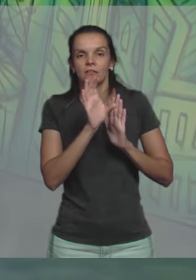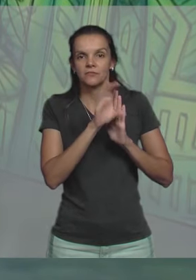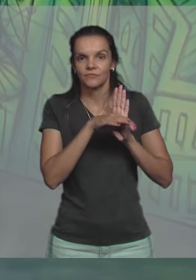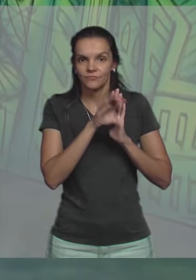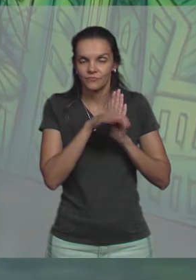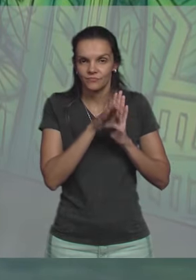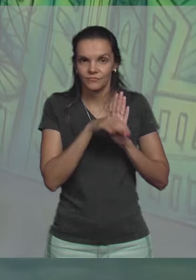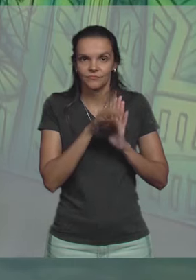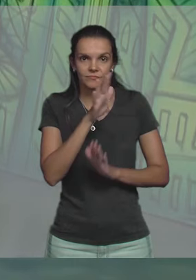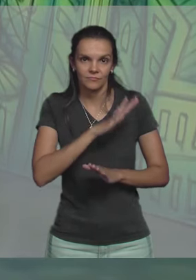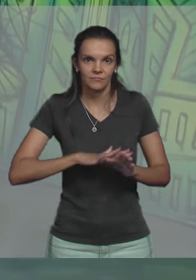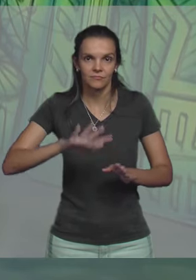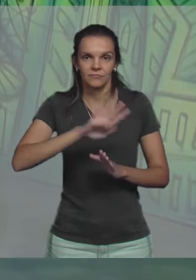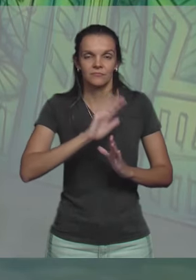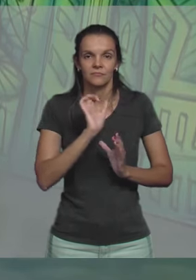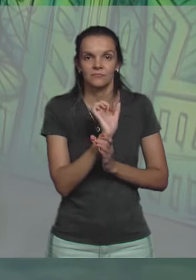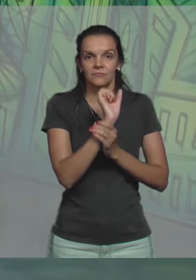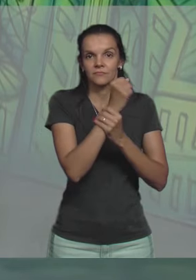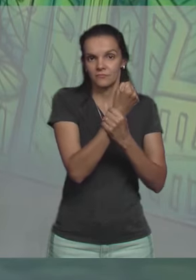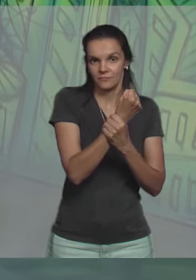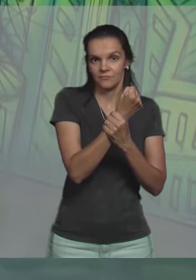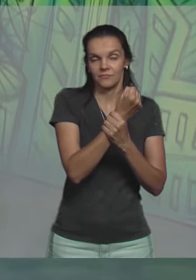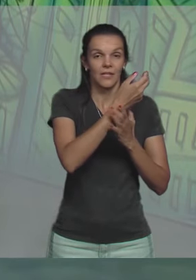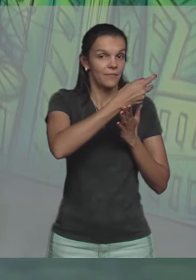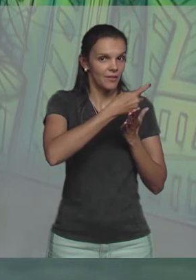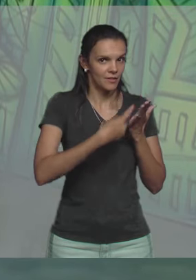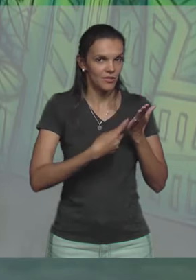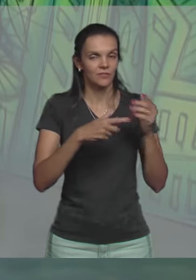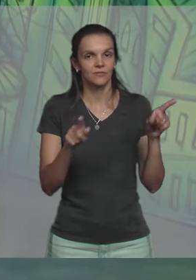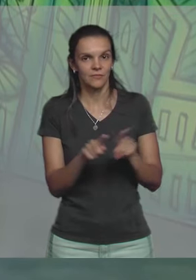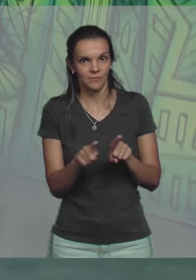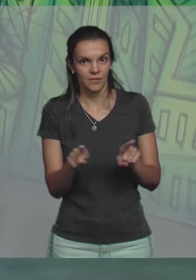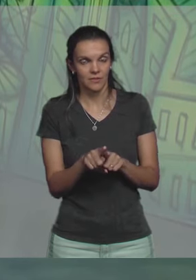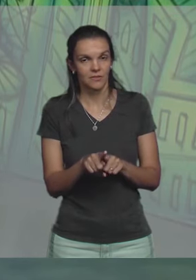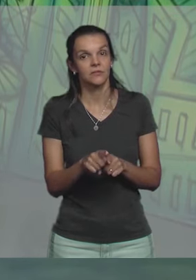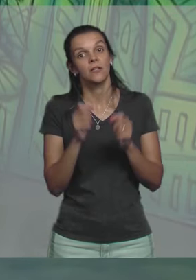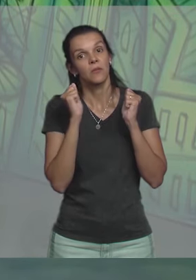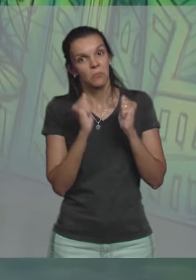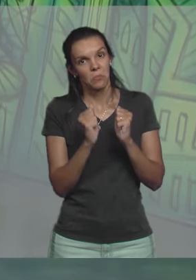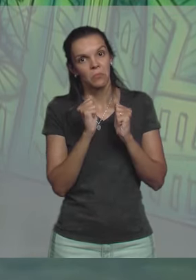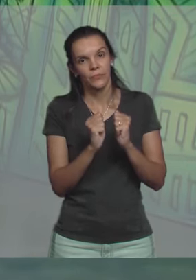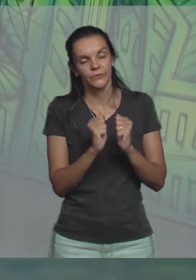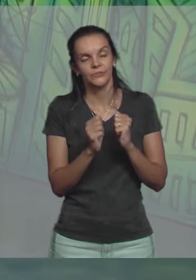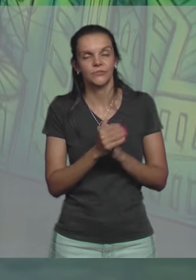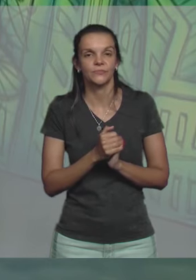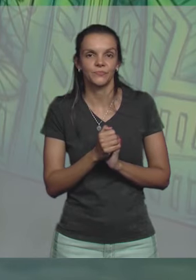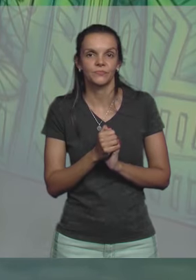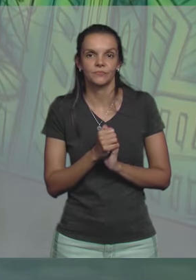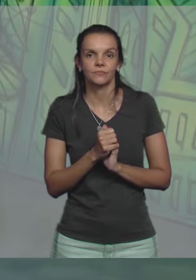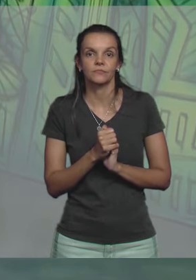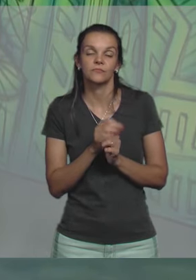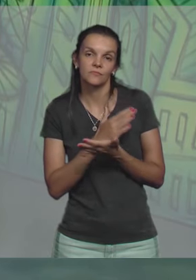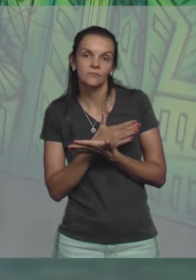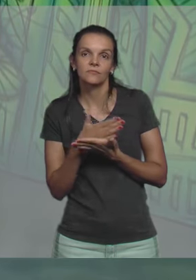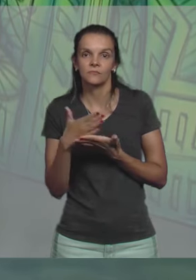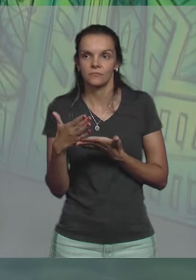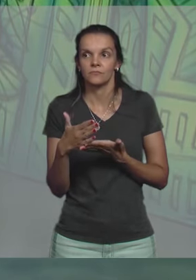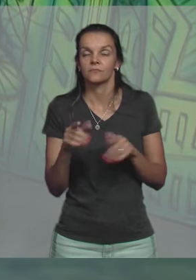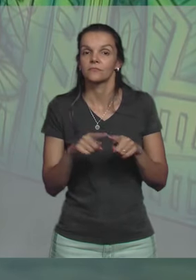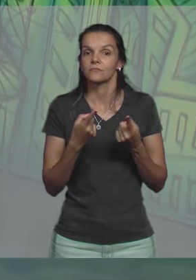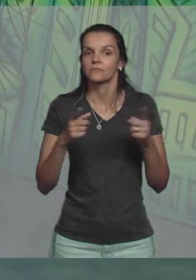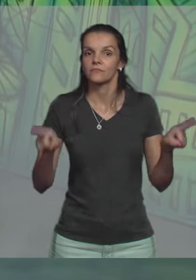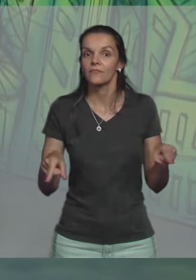né, considerando um ambiente seguro do tráfego e aí planejado. Então isso nós podemos corrigir, digamos assim, desde o início. Mas o